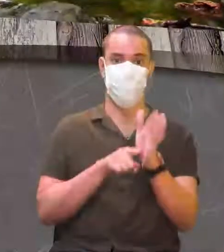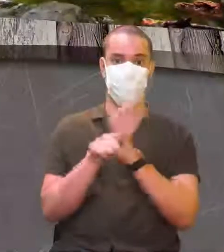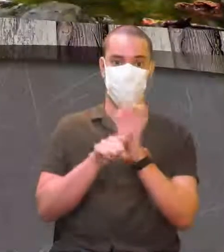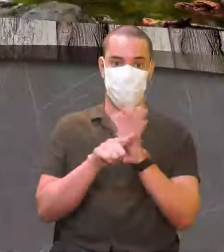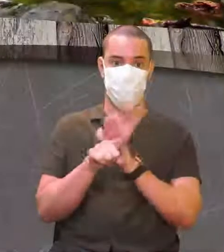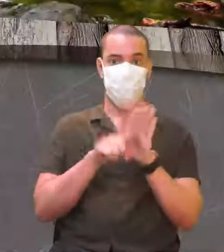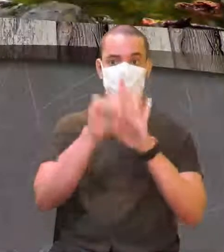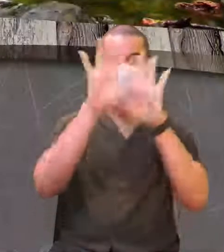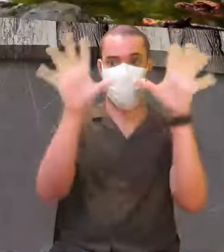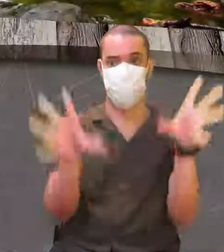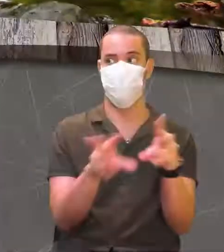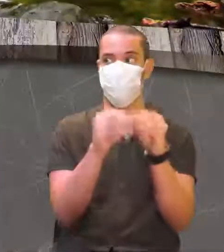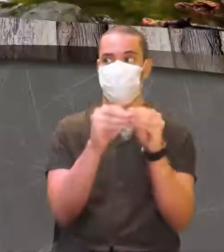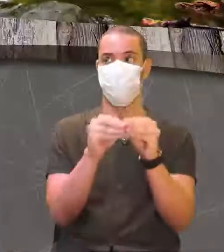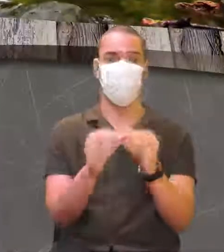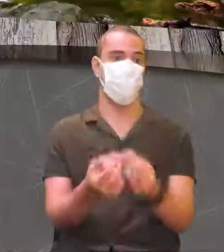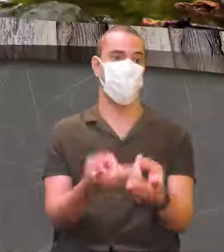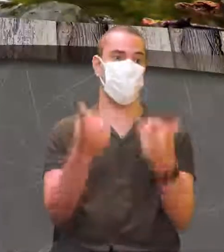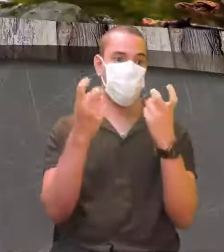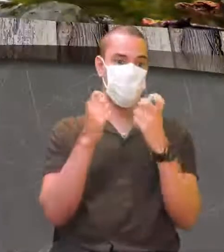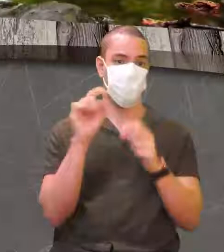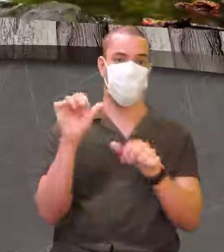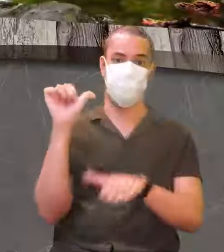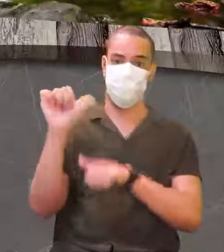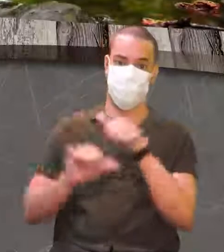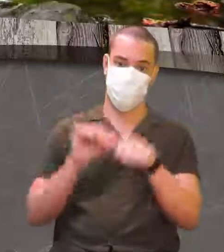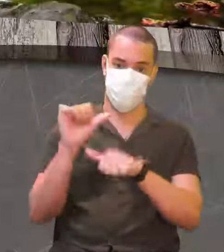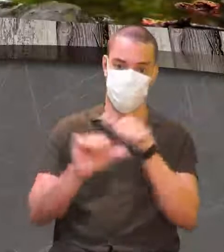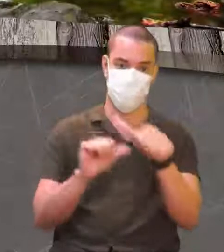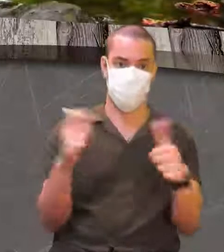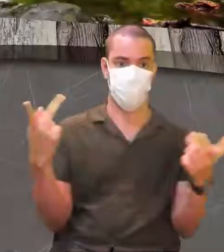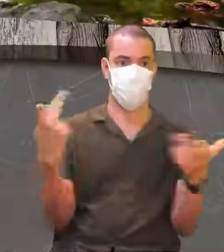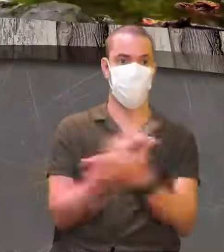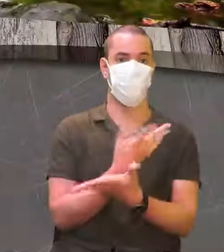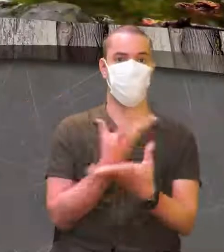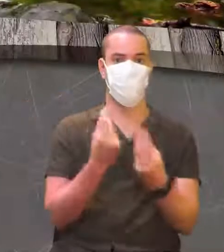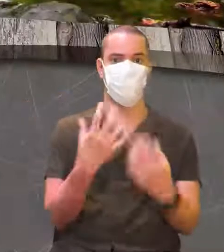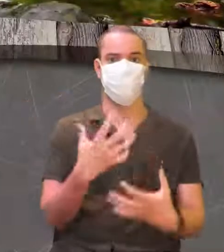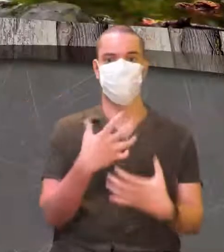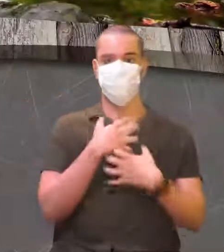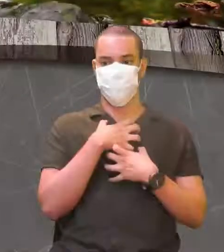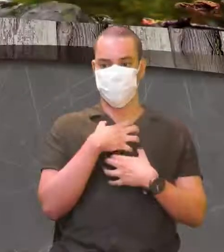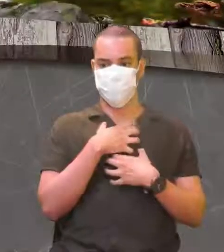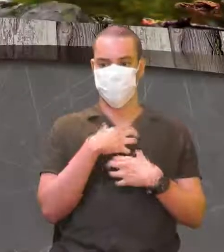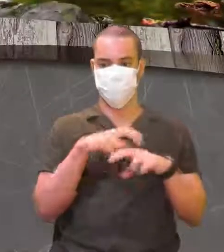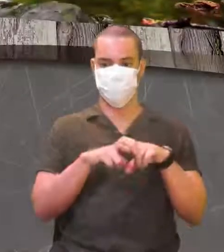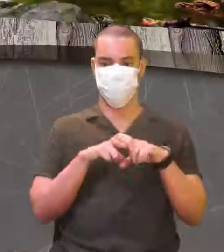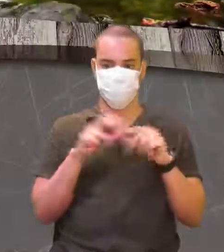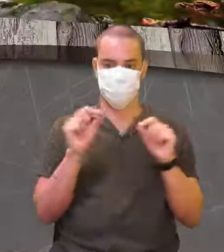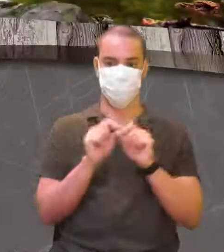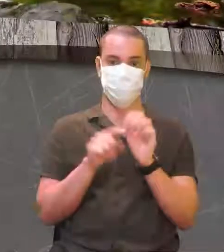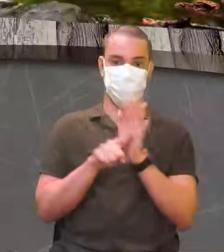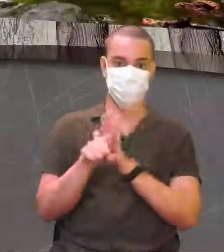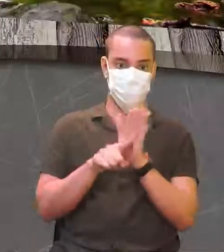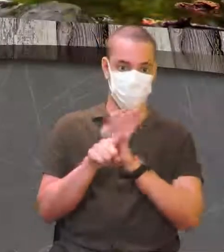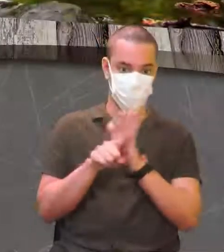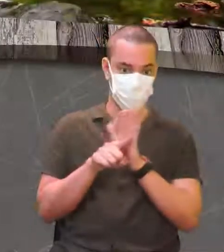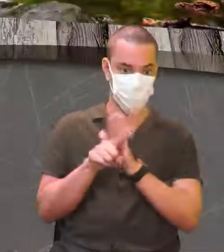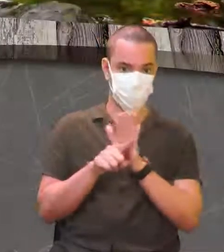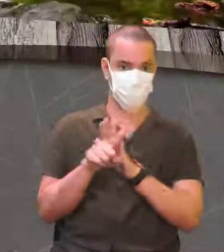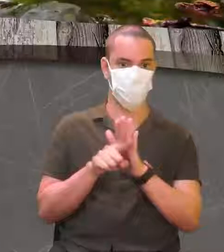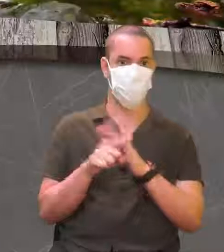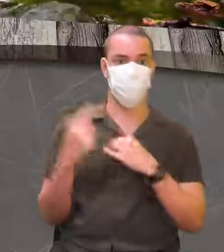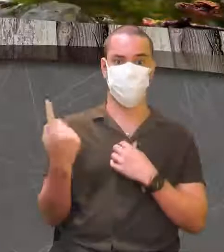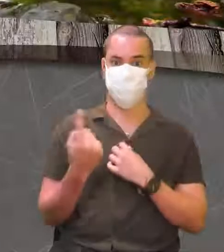foi o que ele concluiu, né? Ele percebeu que com essas transfusões aconteciam algumas reações. E ele foi fazer a pesquisa, né? Não